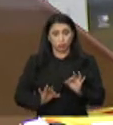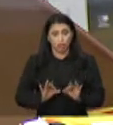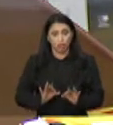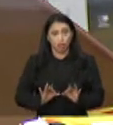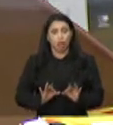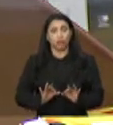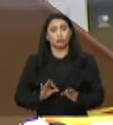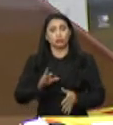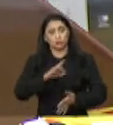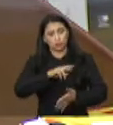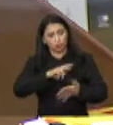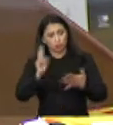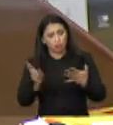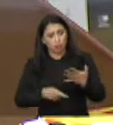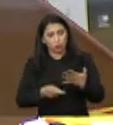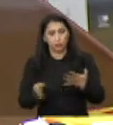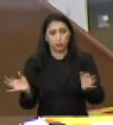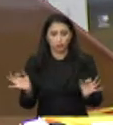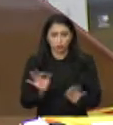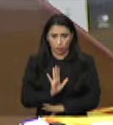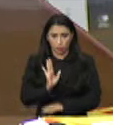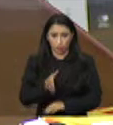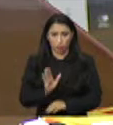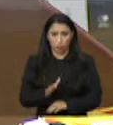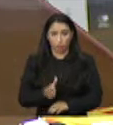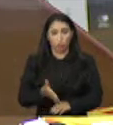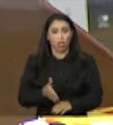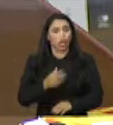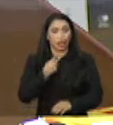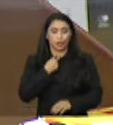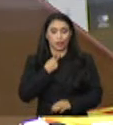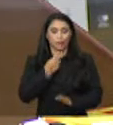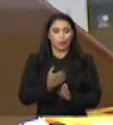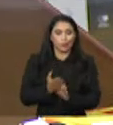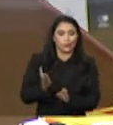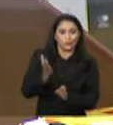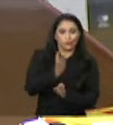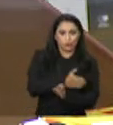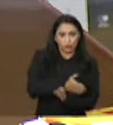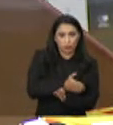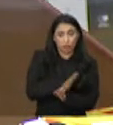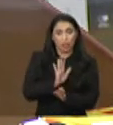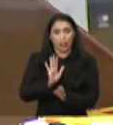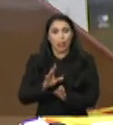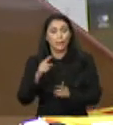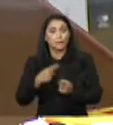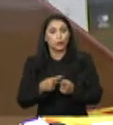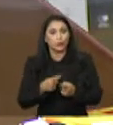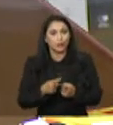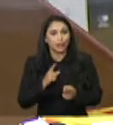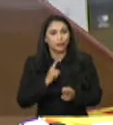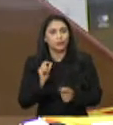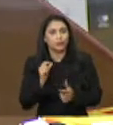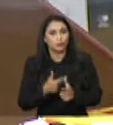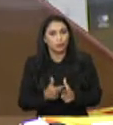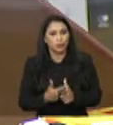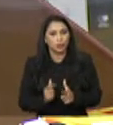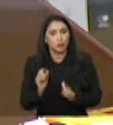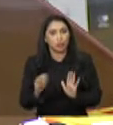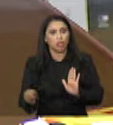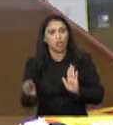Aí sim parece-me que realmente ali 14230 não pode retroagir e que nessa circunstância a retroação esbarraria